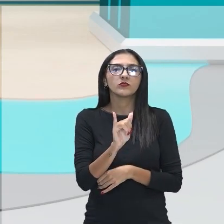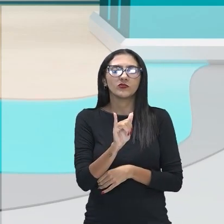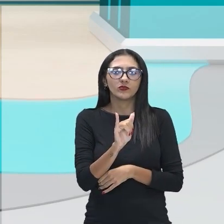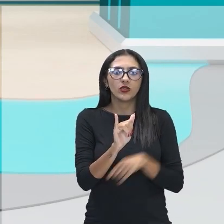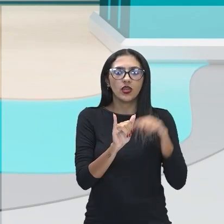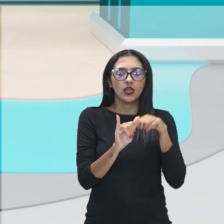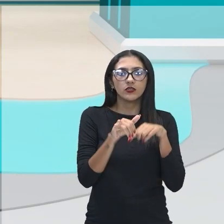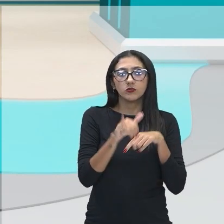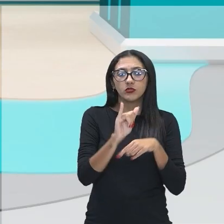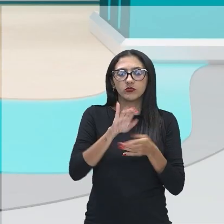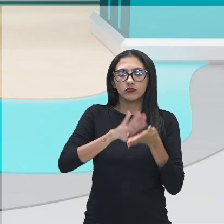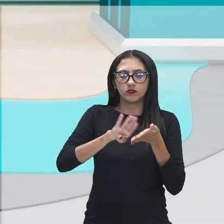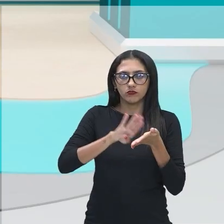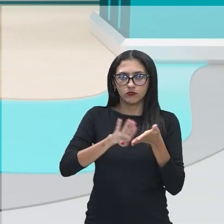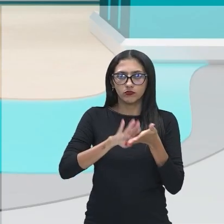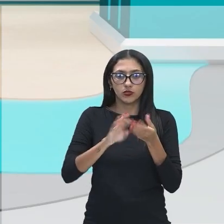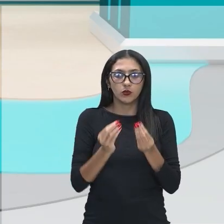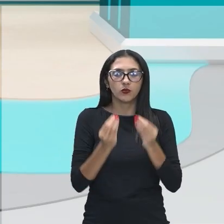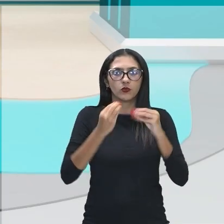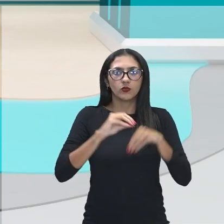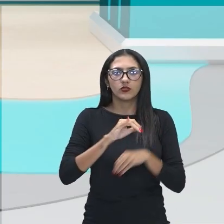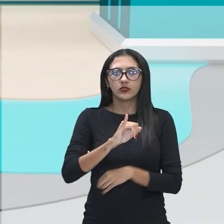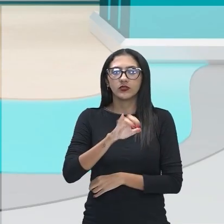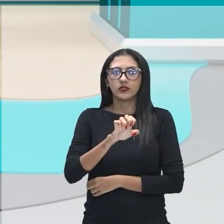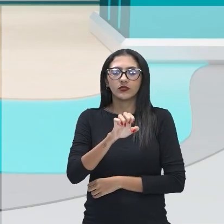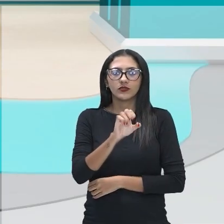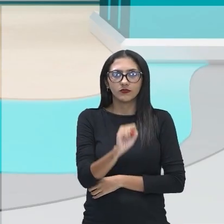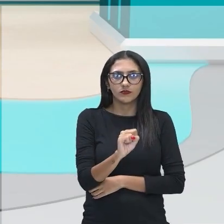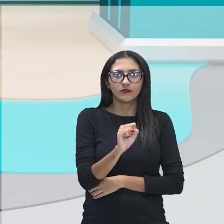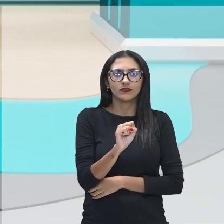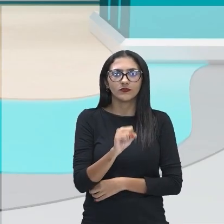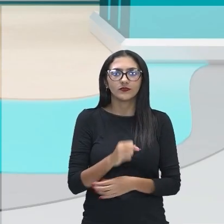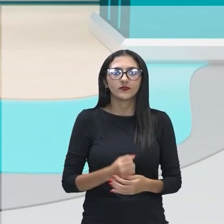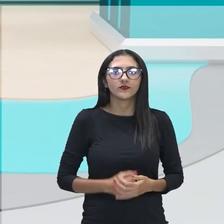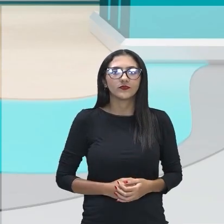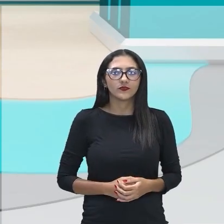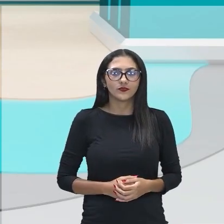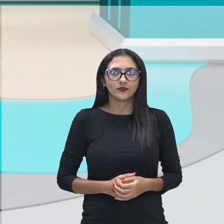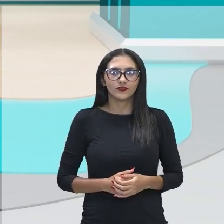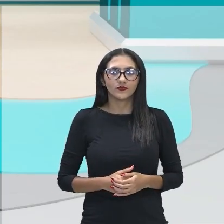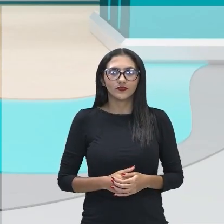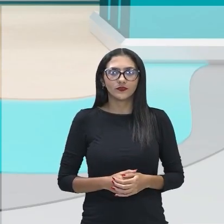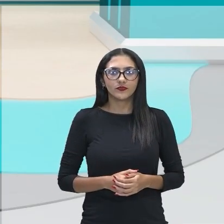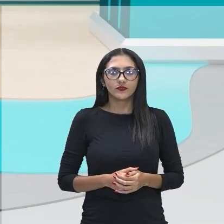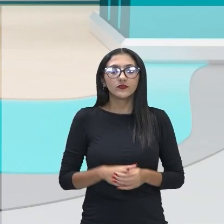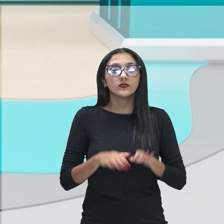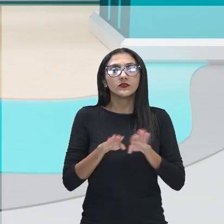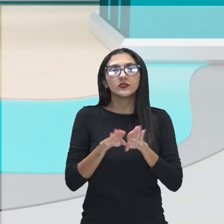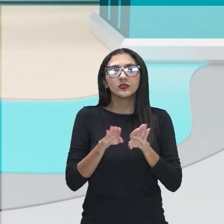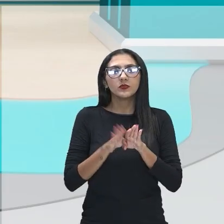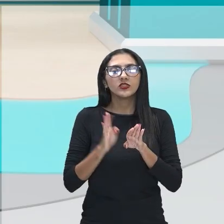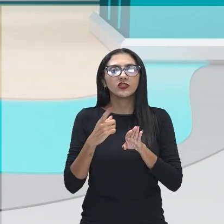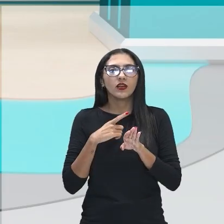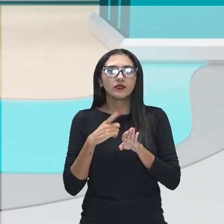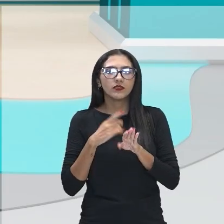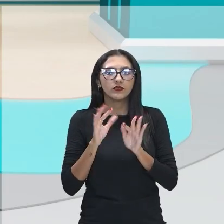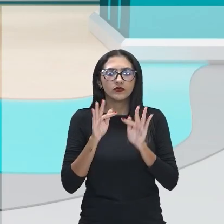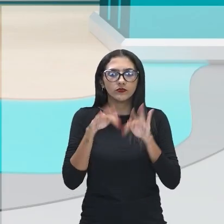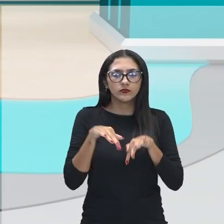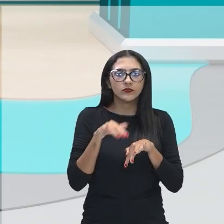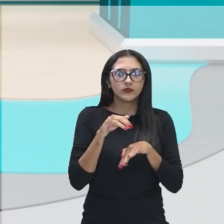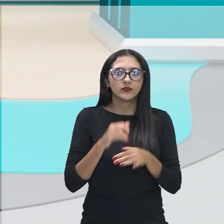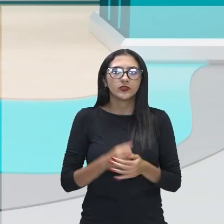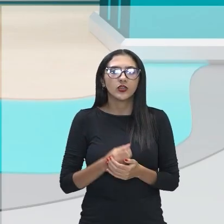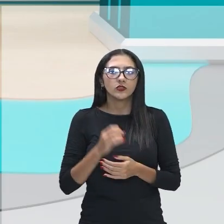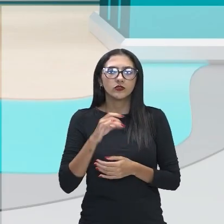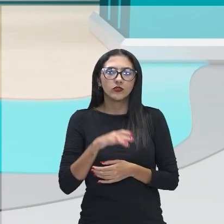ser acrescentado aí com IES. E temos também quando ele termina já com a letra E, né? Eu vou só